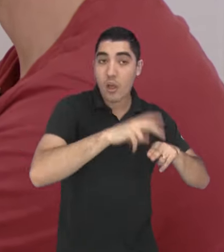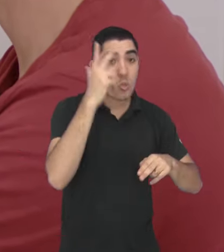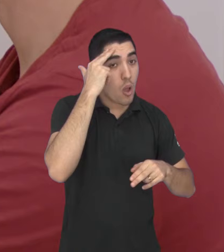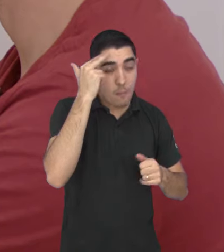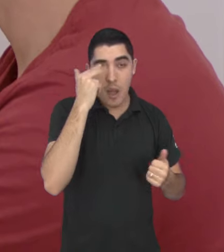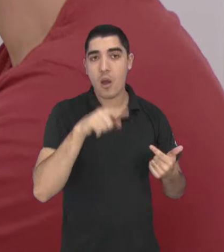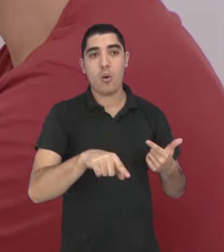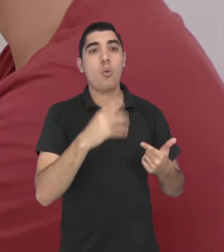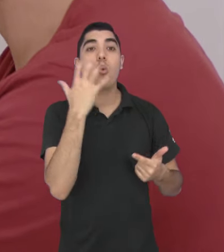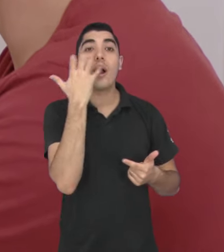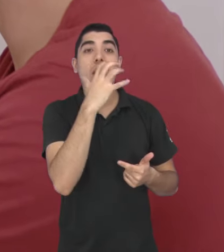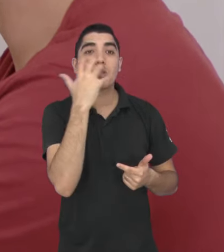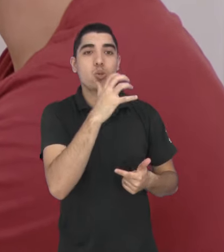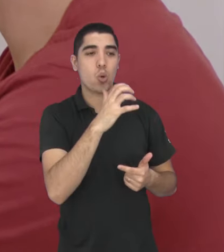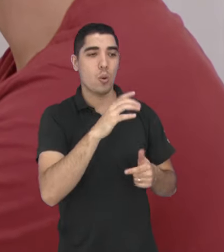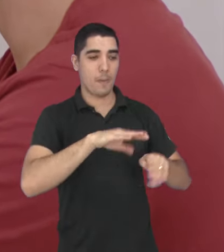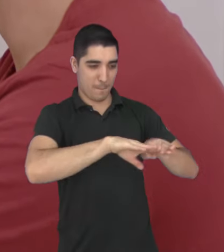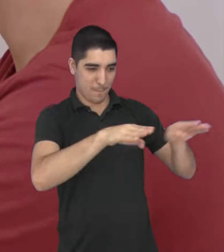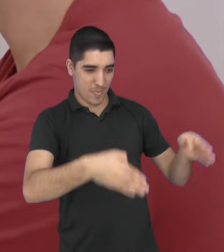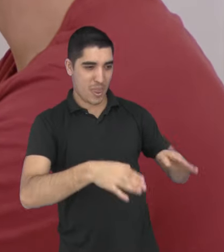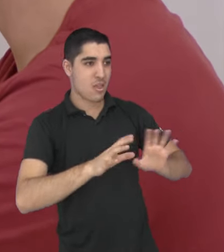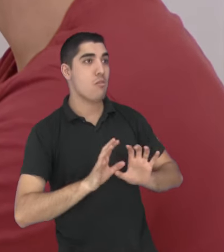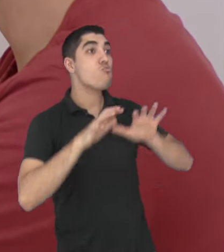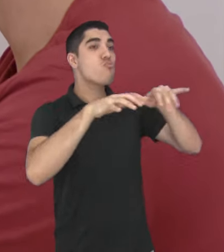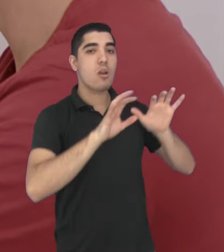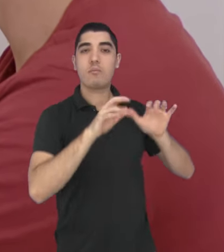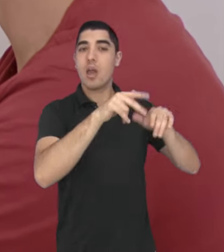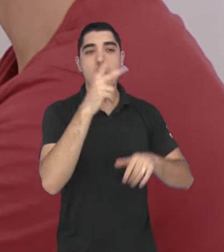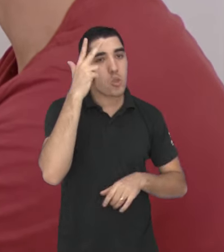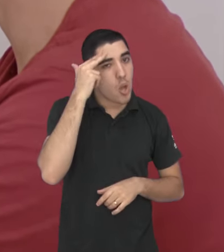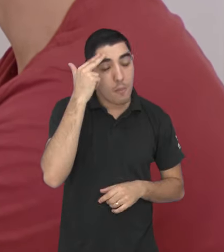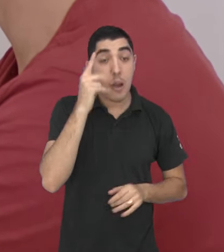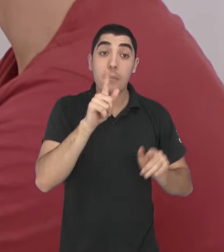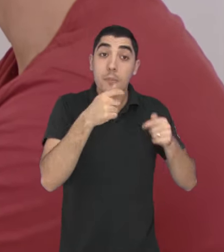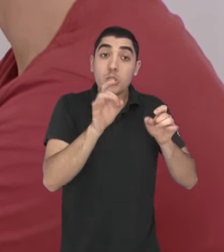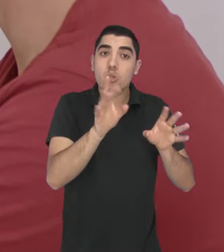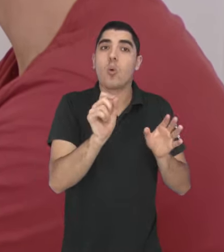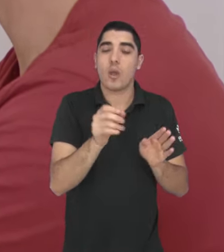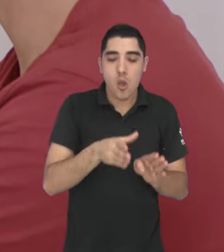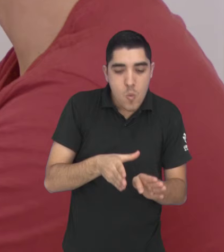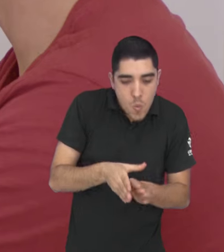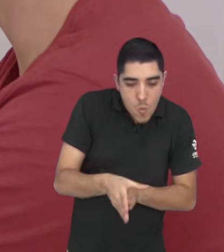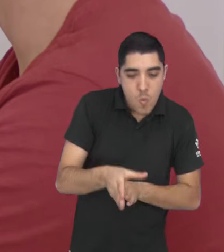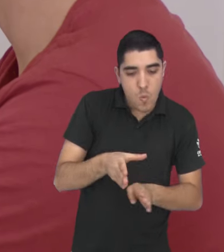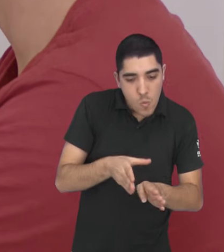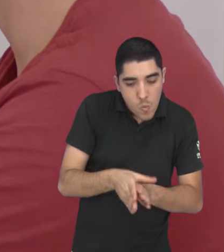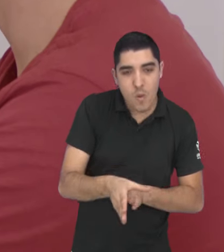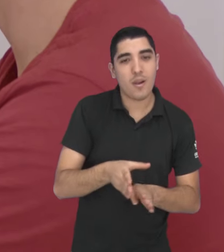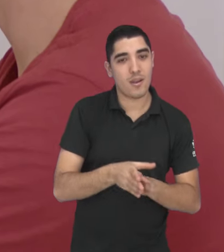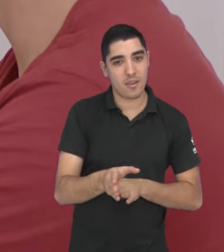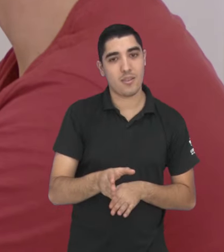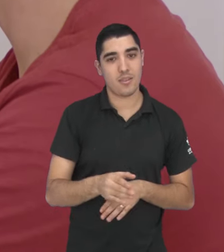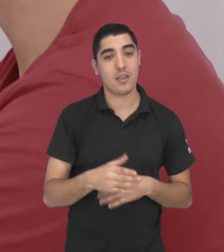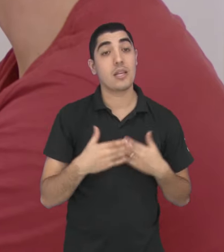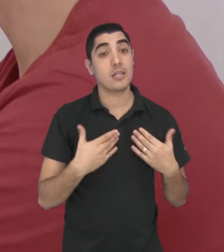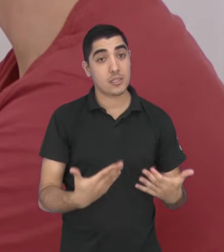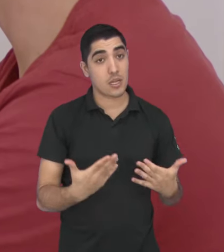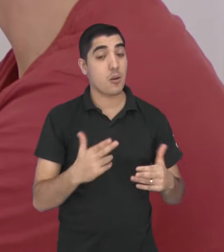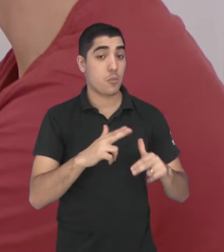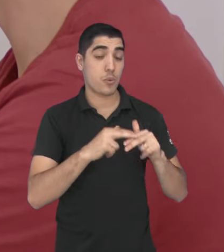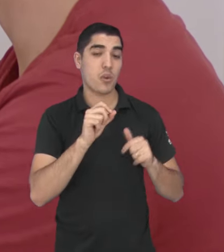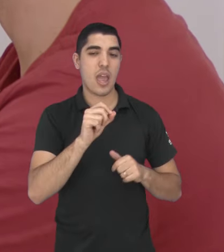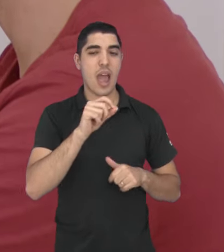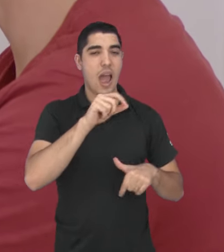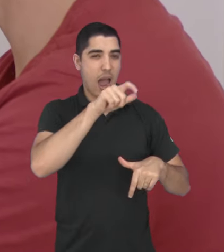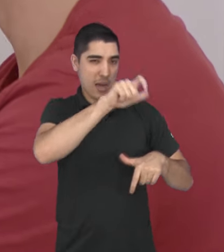do comportamento natural da espécie. O que a gente precisa é só redirecionar esse comportamento. E aí, o que as pessoas entendem como sendo isso? Como sendo